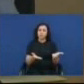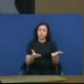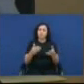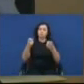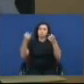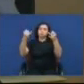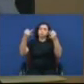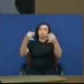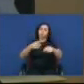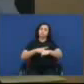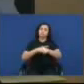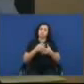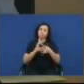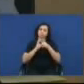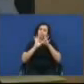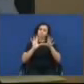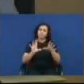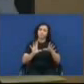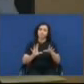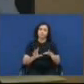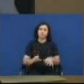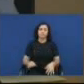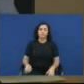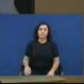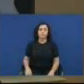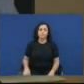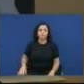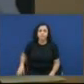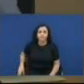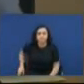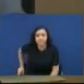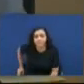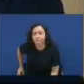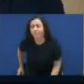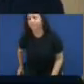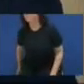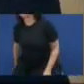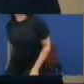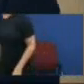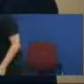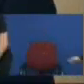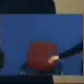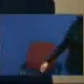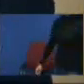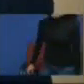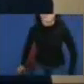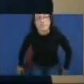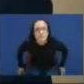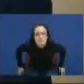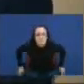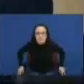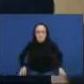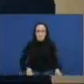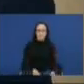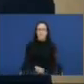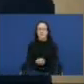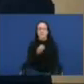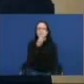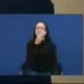partir de agora, o tempo para discorrer sobre o assunto que ele traz aqui. Muito obrigado. Boa noite a todos, aos